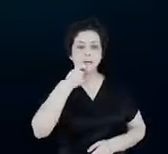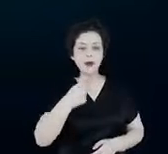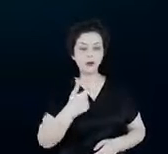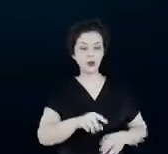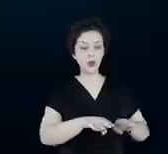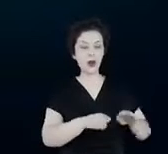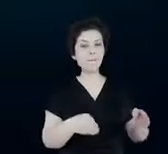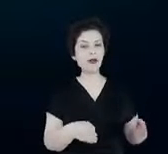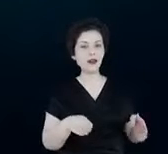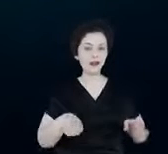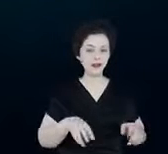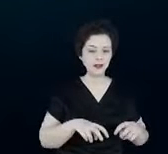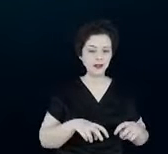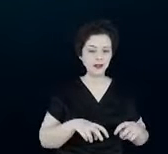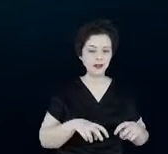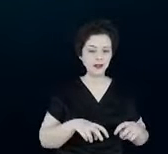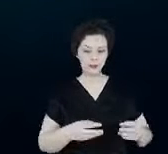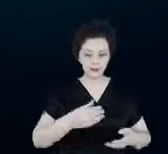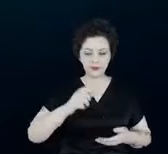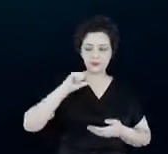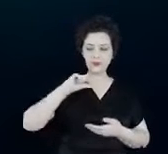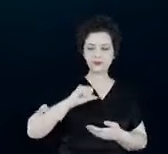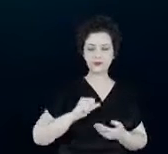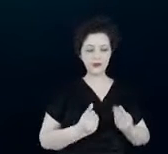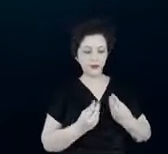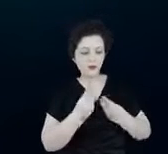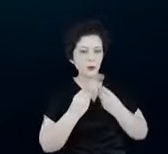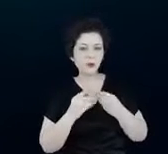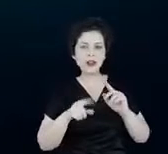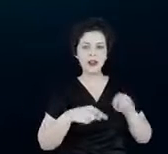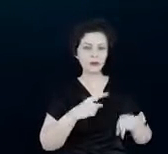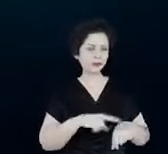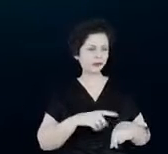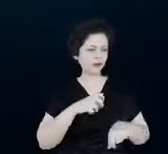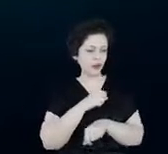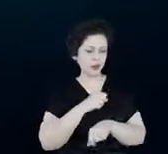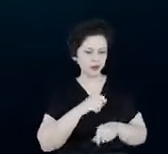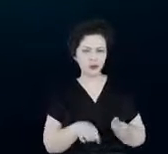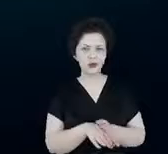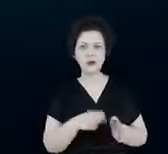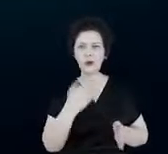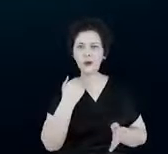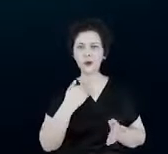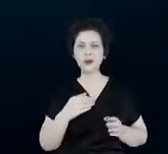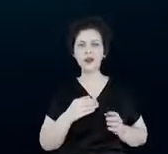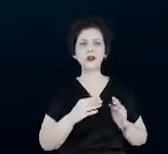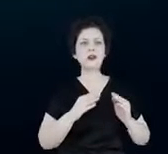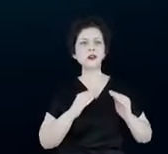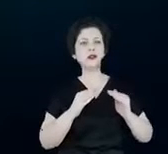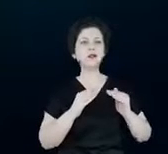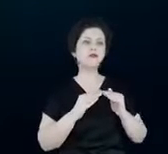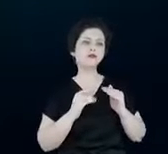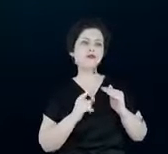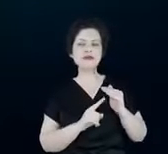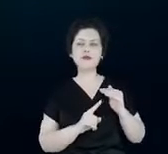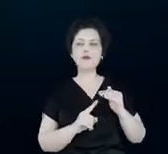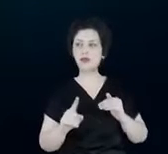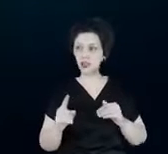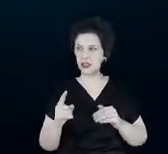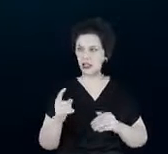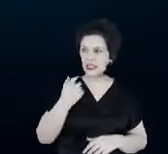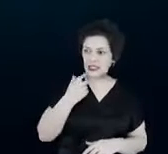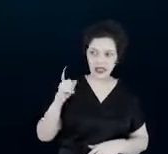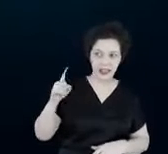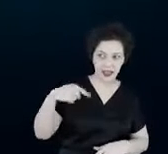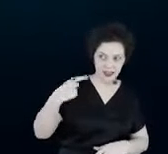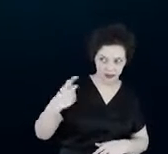água esse pão e já tirou o seu pedido né quando você menos espera comida já tá lá então você tá saindo do Outback que está falando com seus amigos vamos voltar sexta